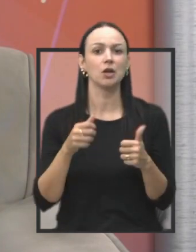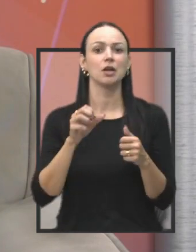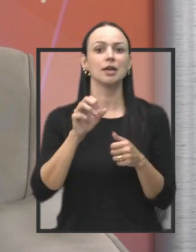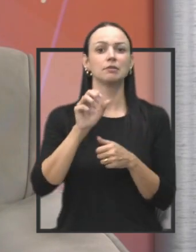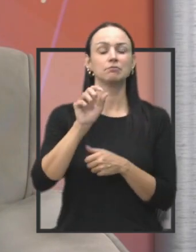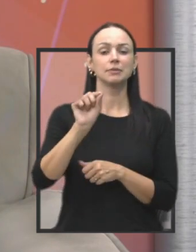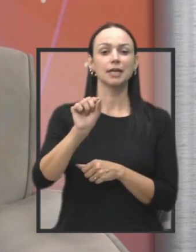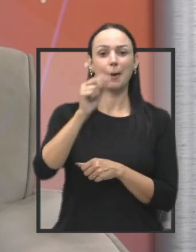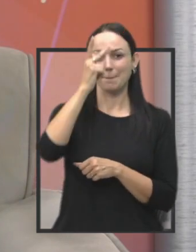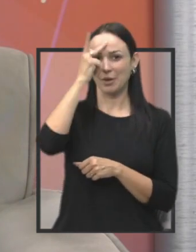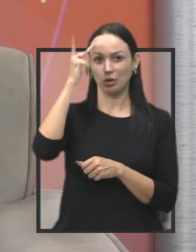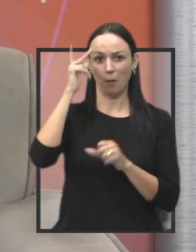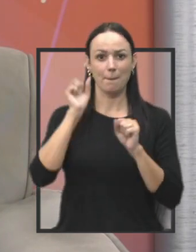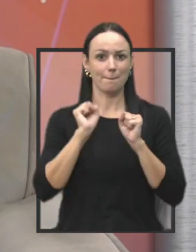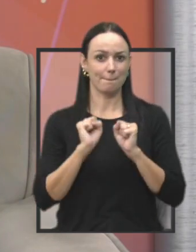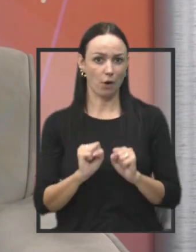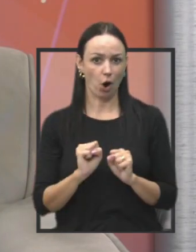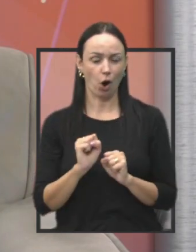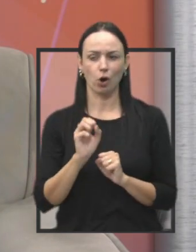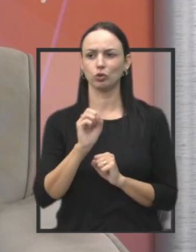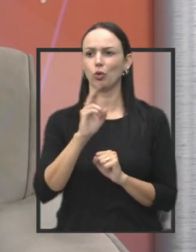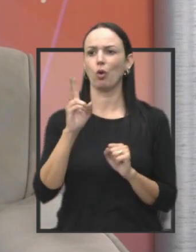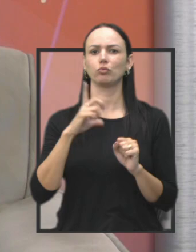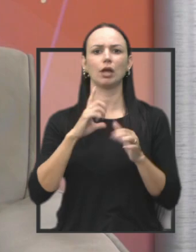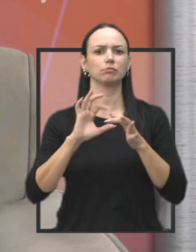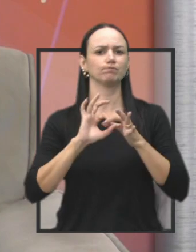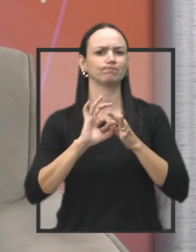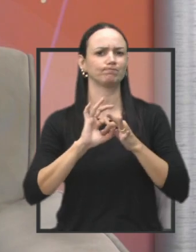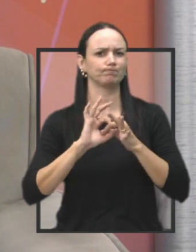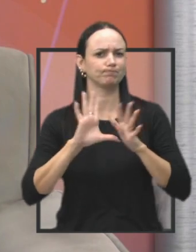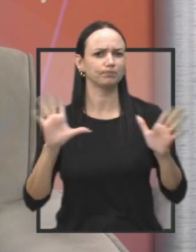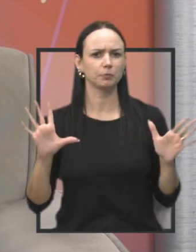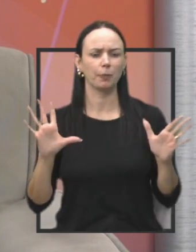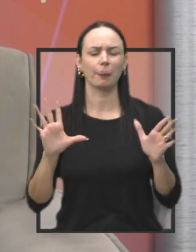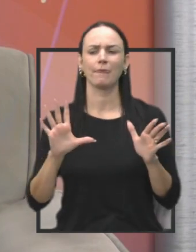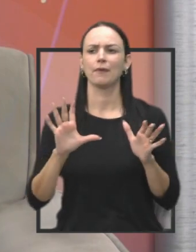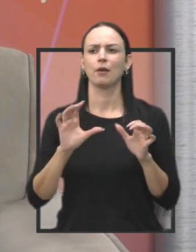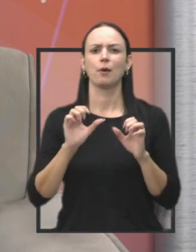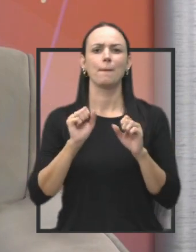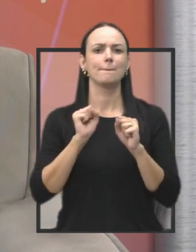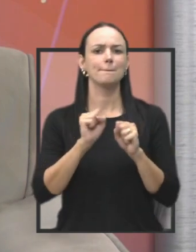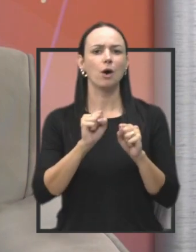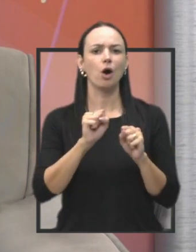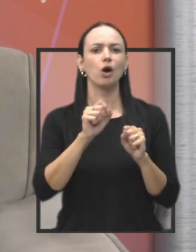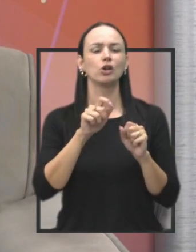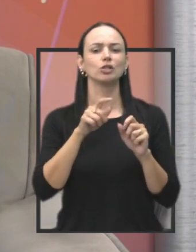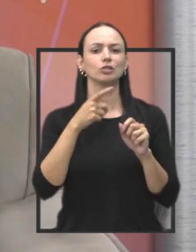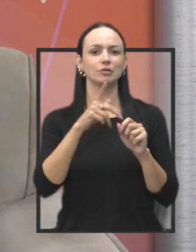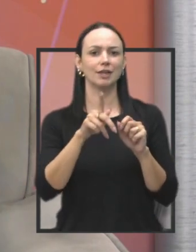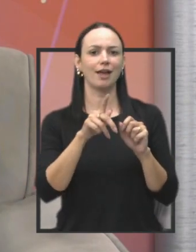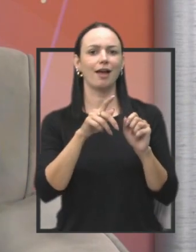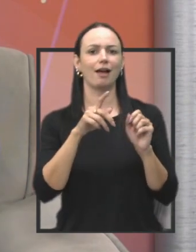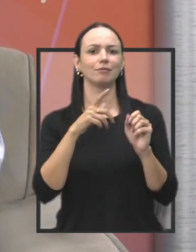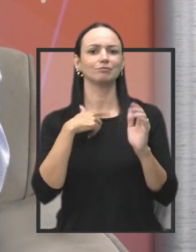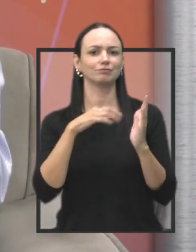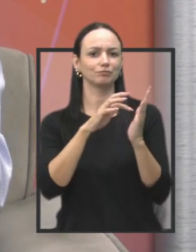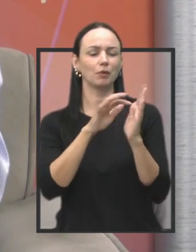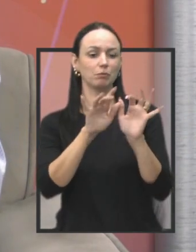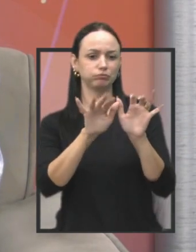essa disponibilidade, quem faz ou puxa os dados através da